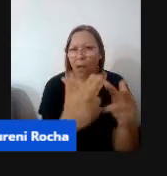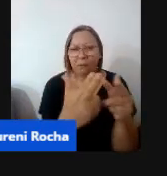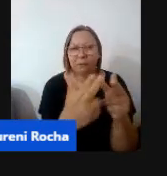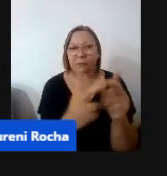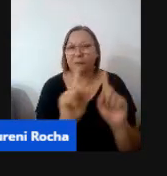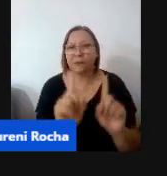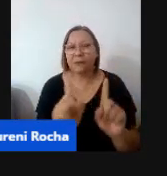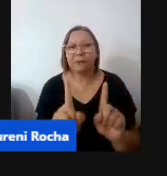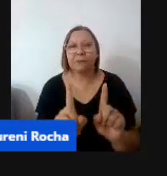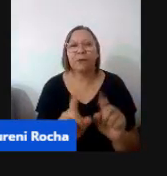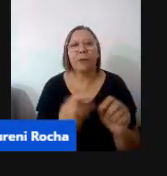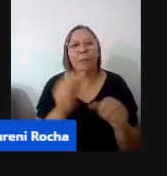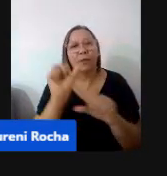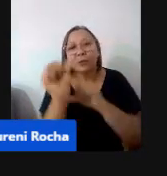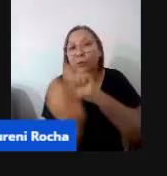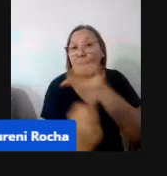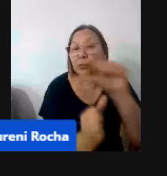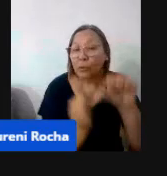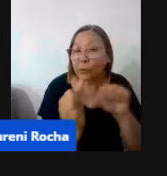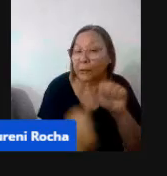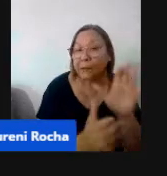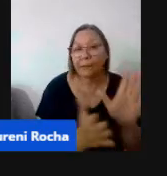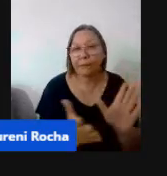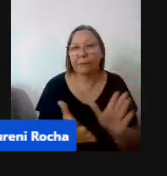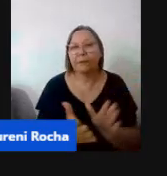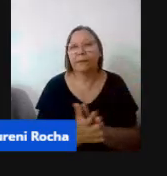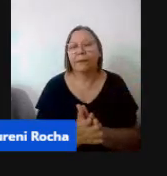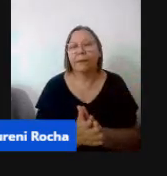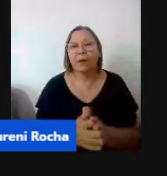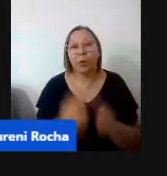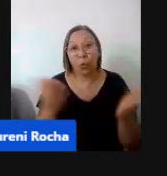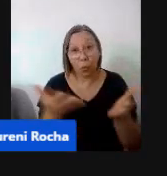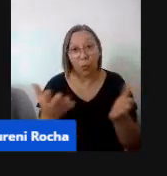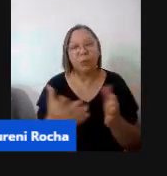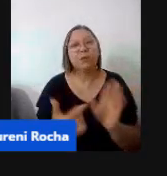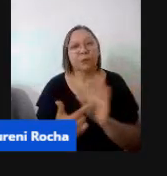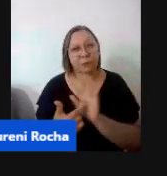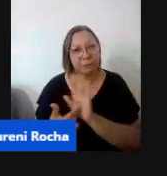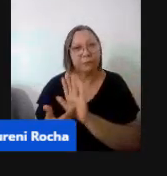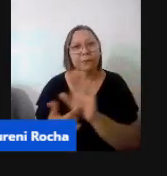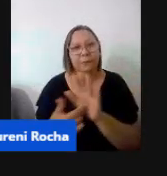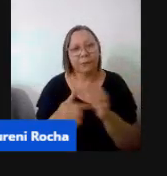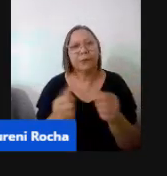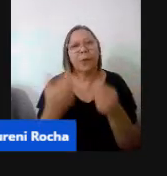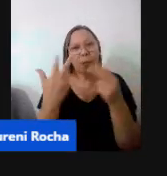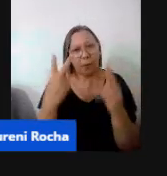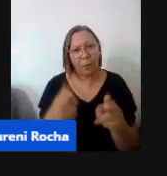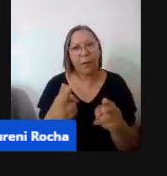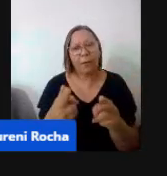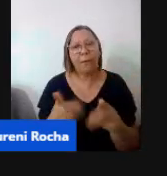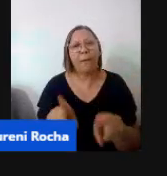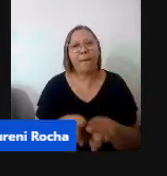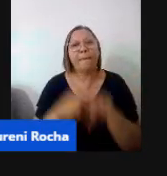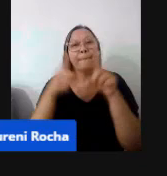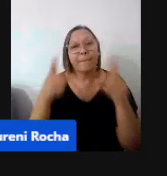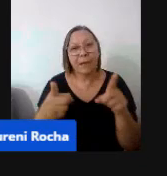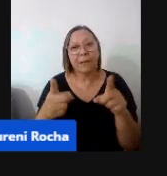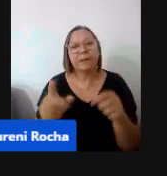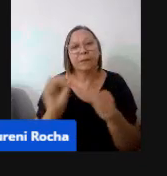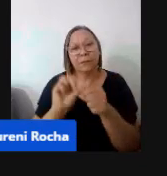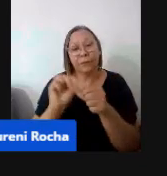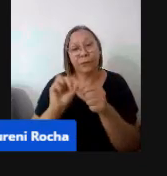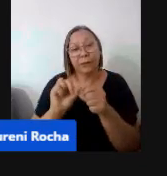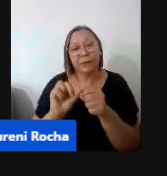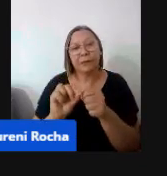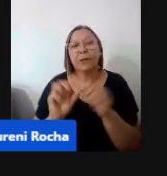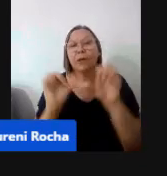de hoje, eu segui um template, mas eu fiz alterações com a minha identidade,